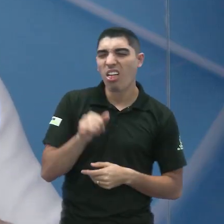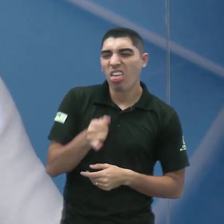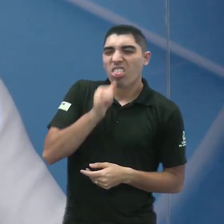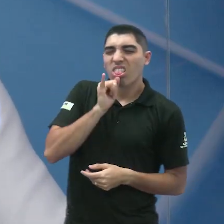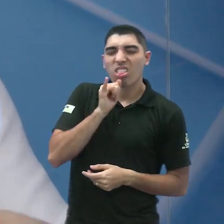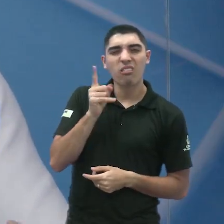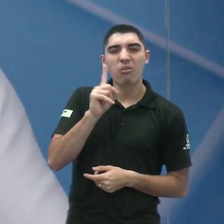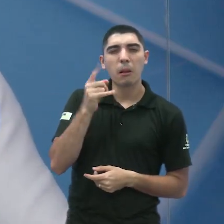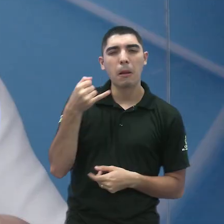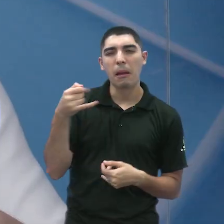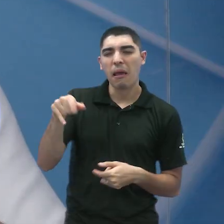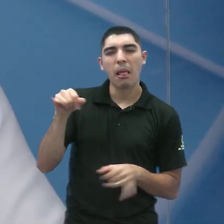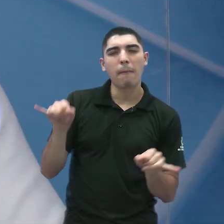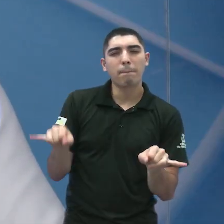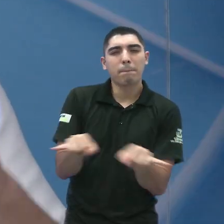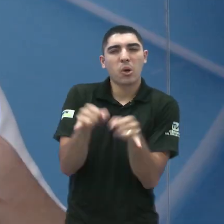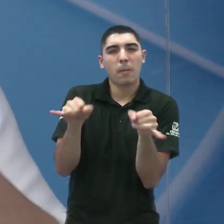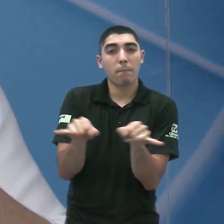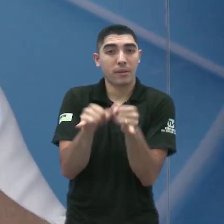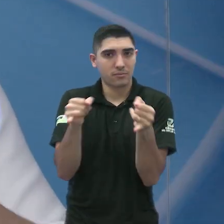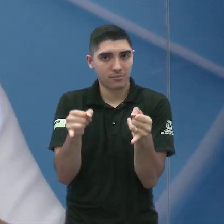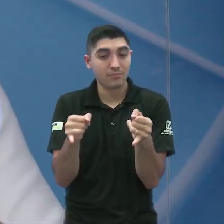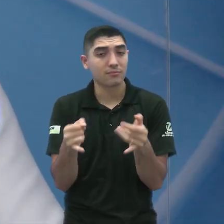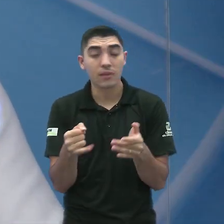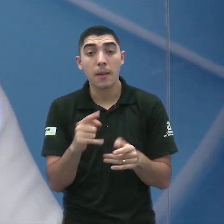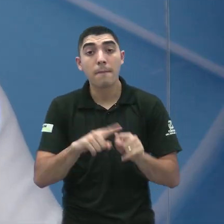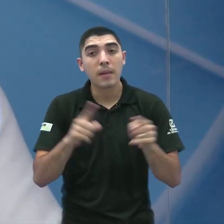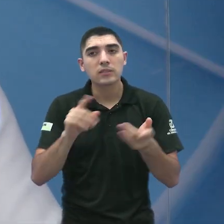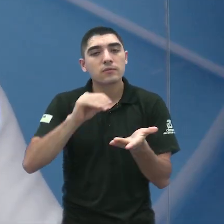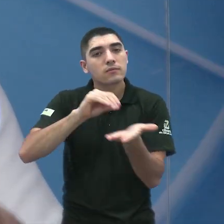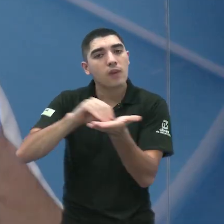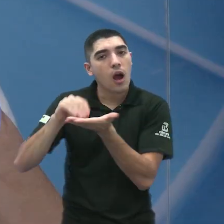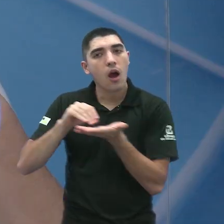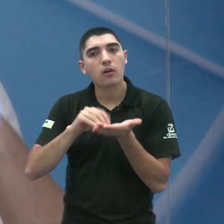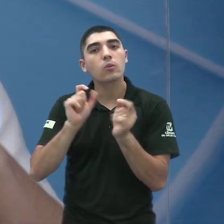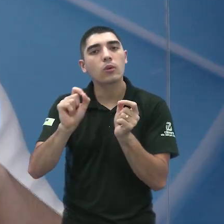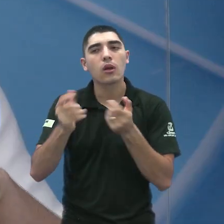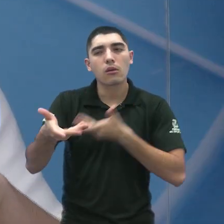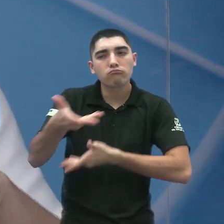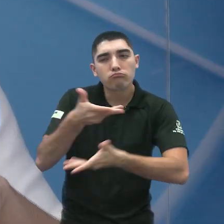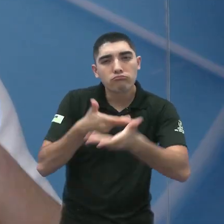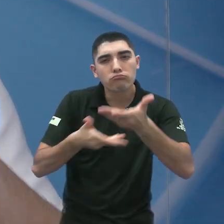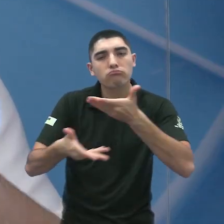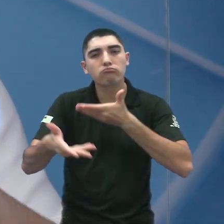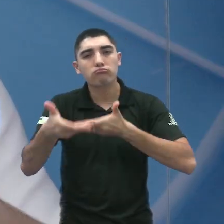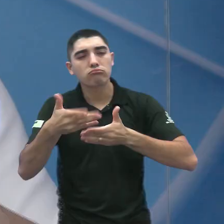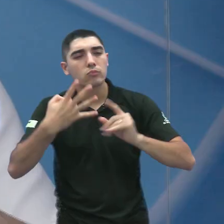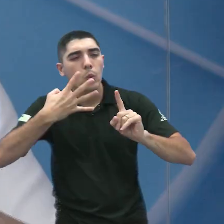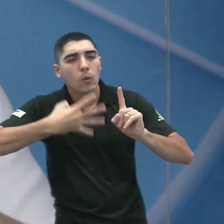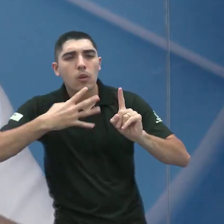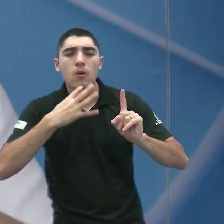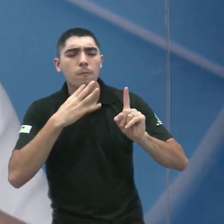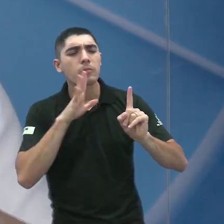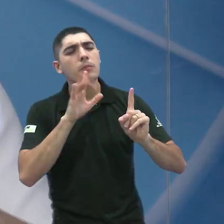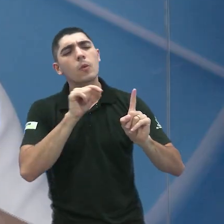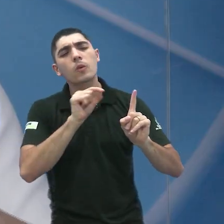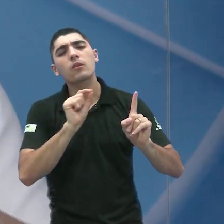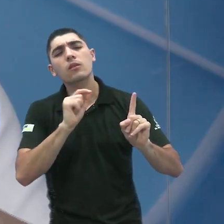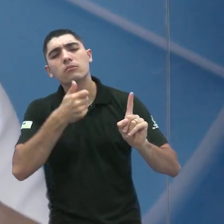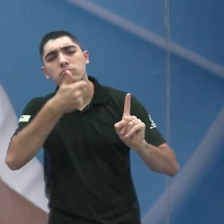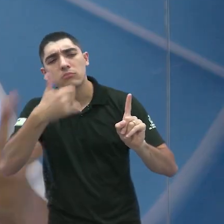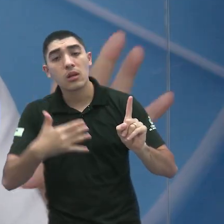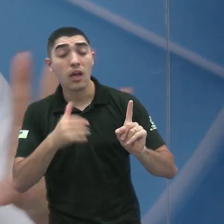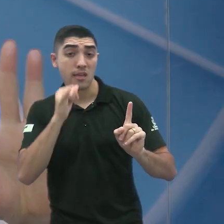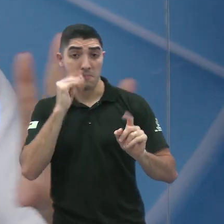tenho hiperfoco nisso. E aí, numa escuta, num diagnóstico bem feito, mas o que é isso, né? Do que você está falando, né? Porque a pessoa chega